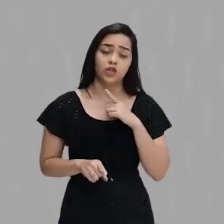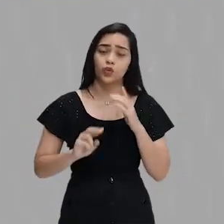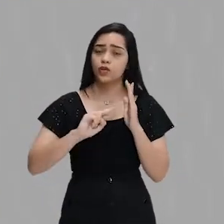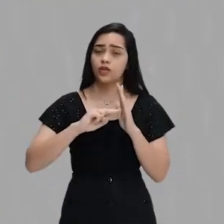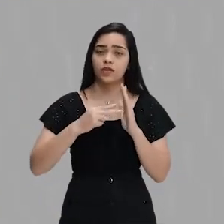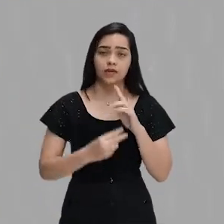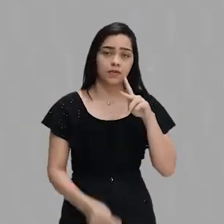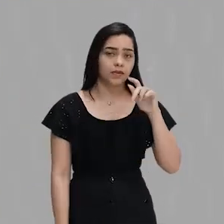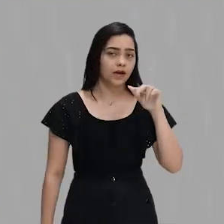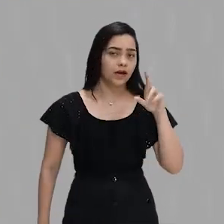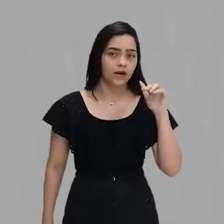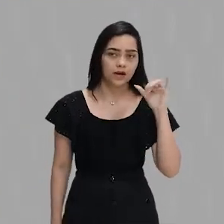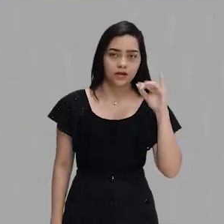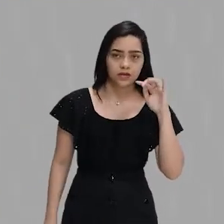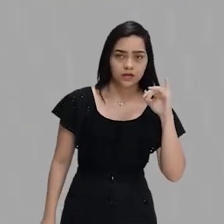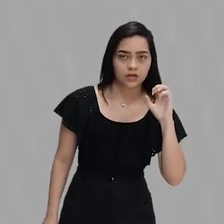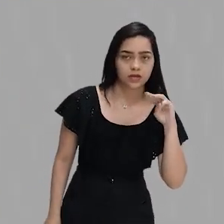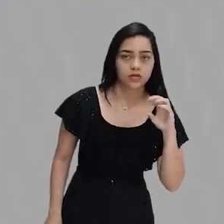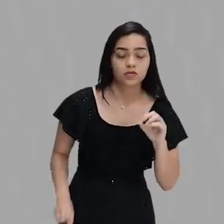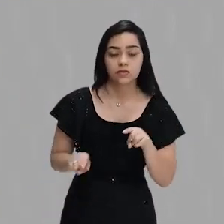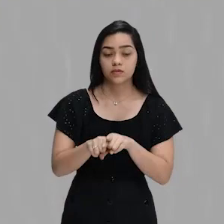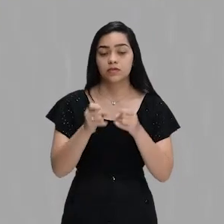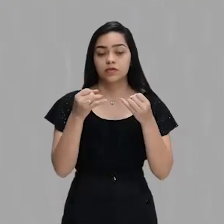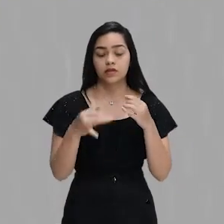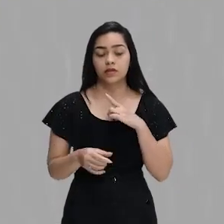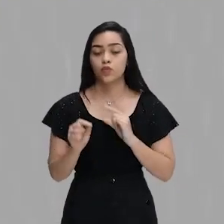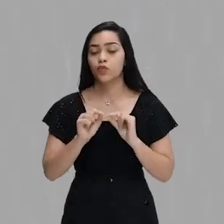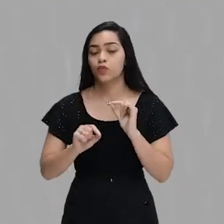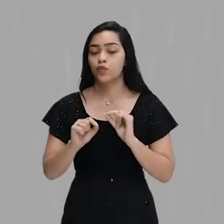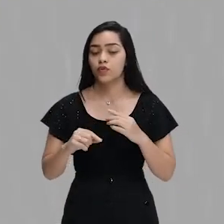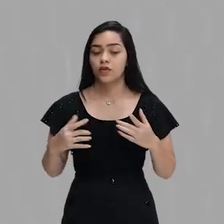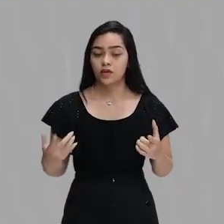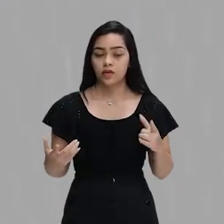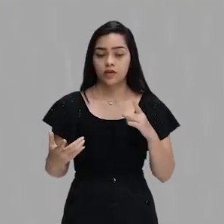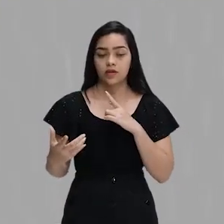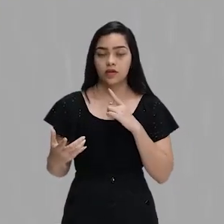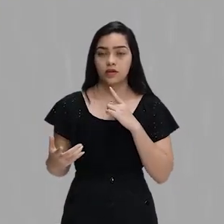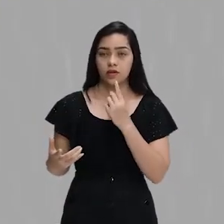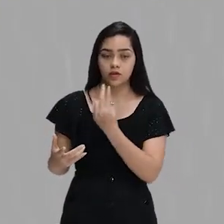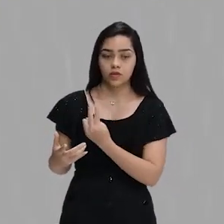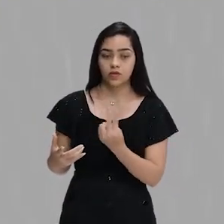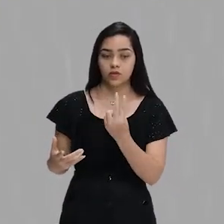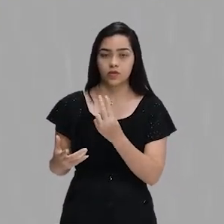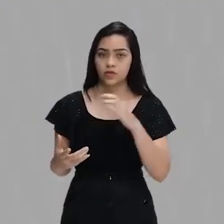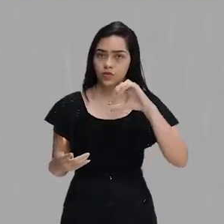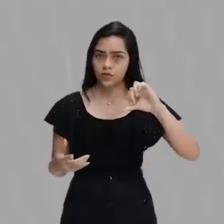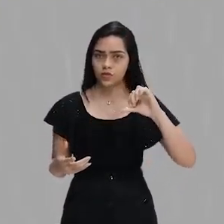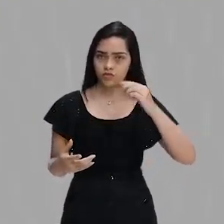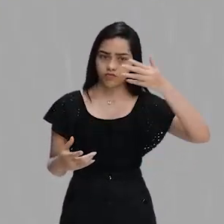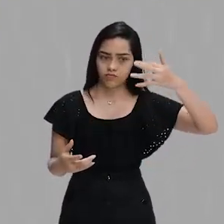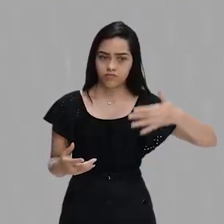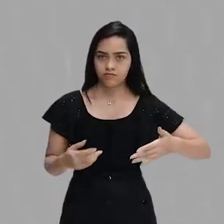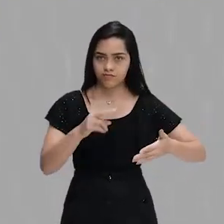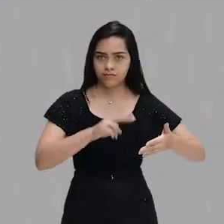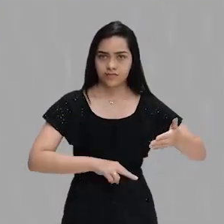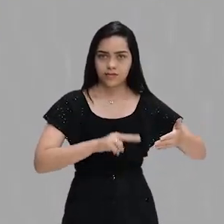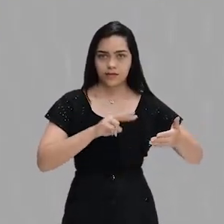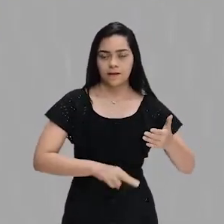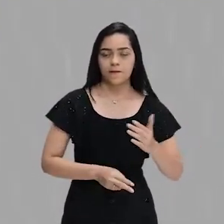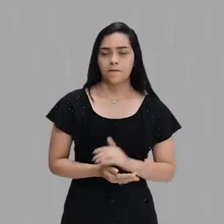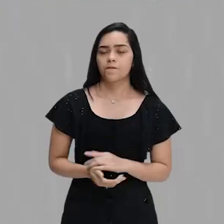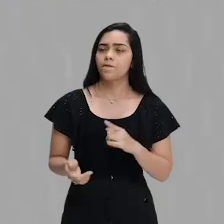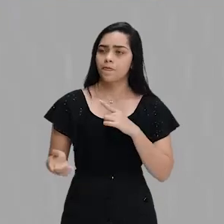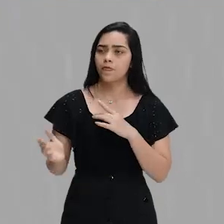é o parasitismo, né? E, por último, eu vou falar sobre a competição interespecífica e a antibiose. Eu já até dei